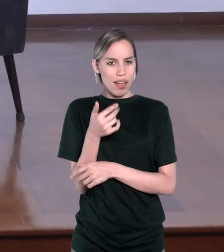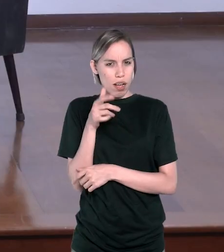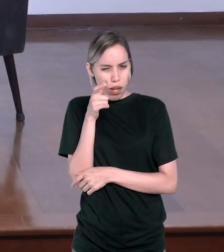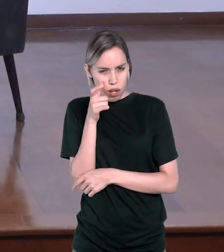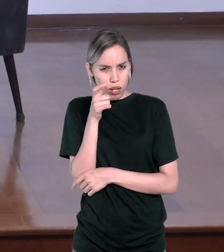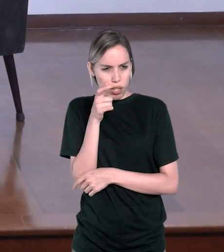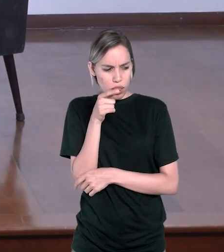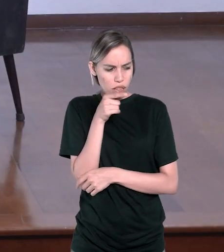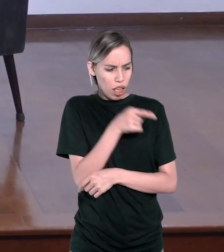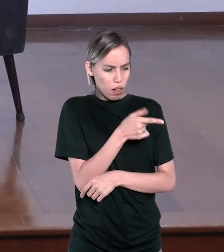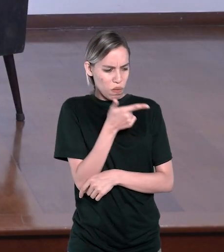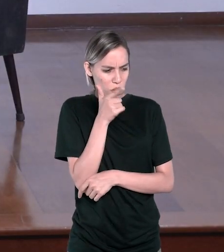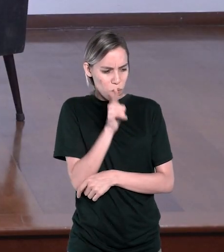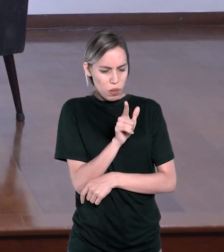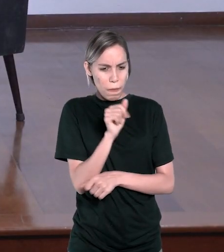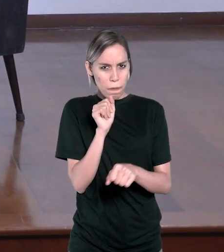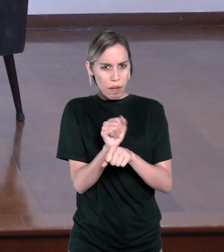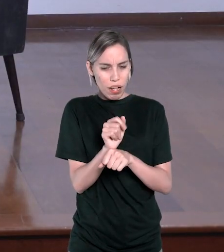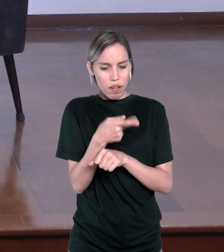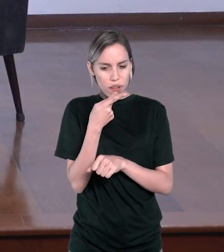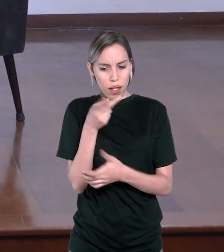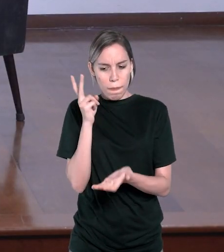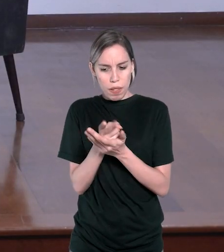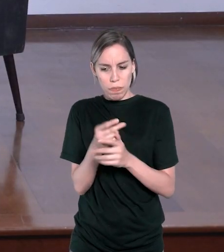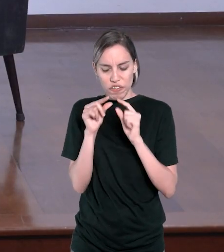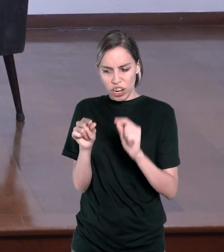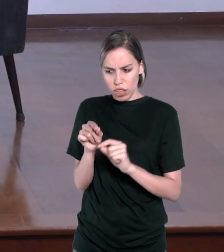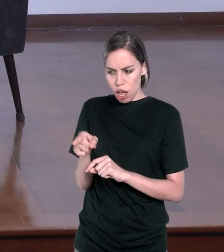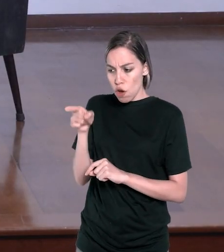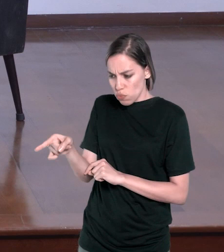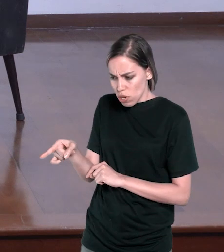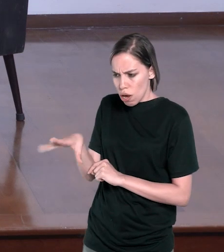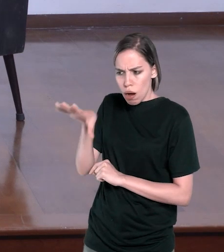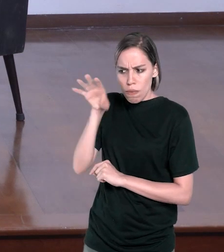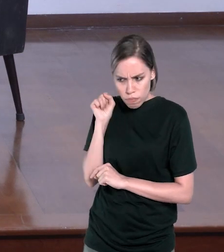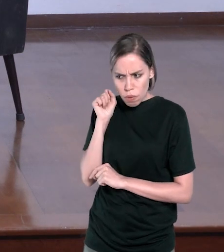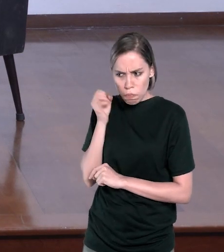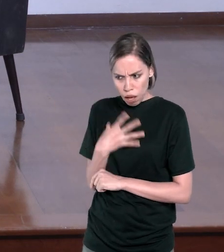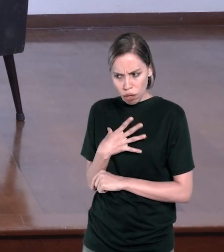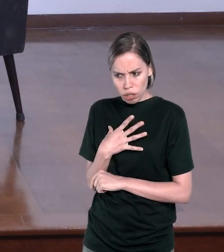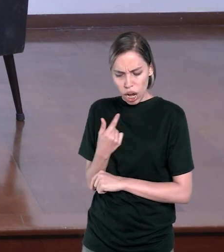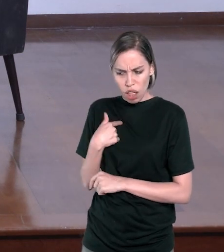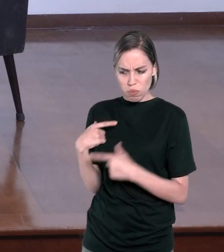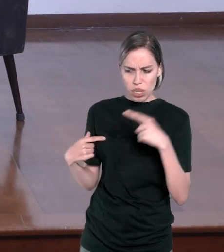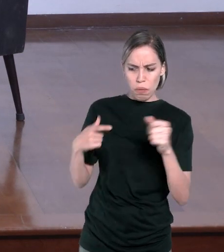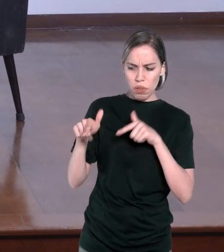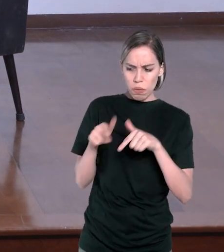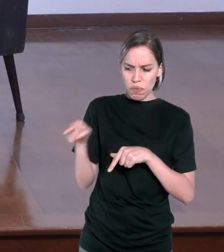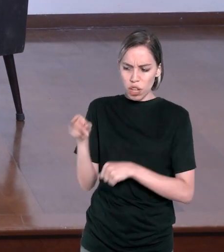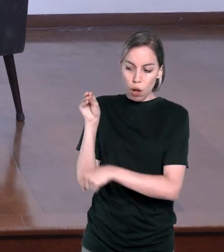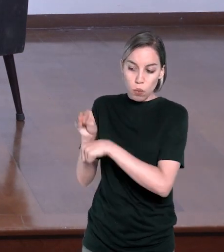conseguia parar de repetir as mesmas frases. Ouviu bem, Eurídice? Ouviu? Eu saio para trabalhar, você